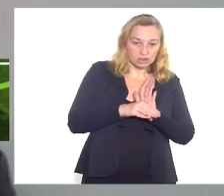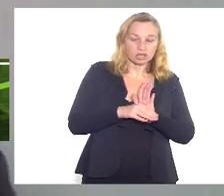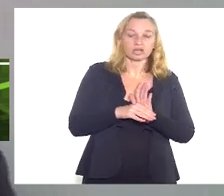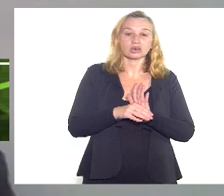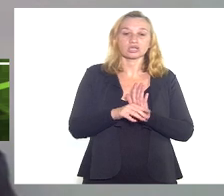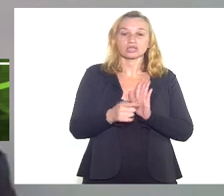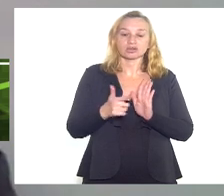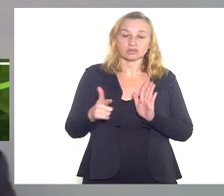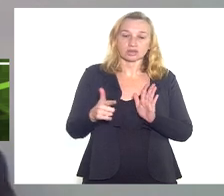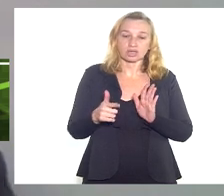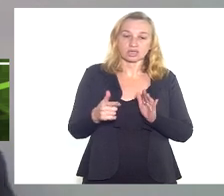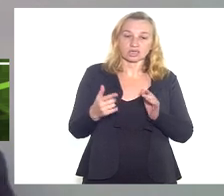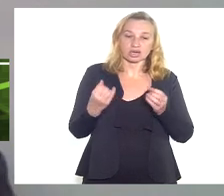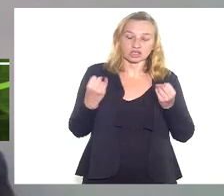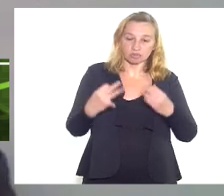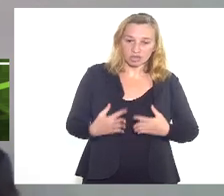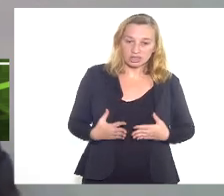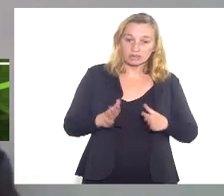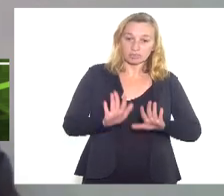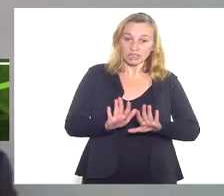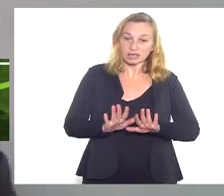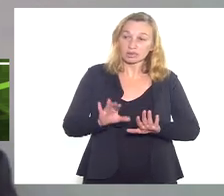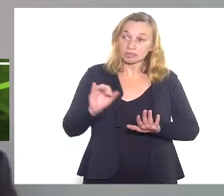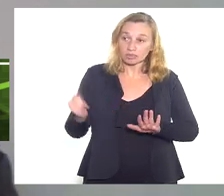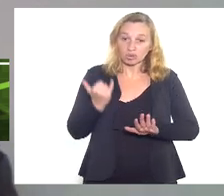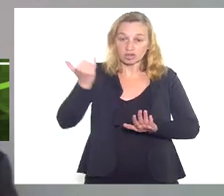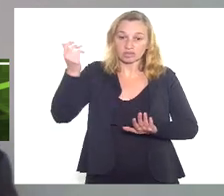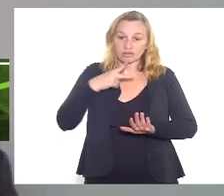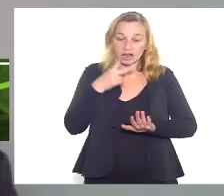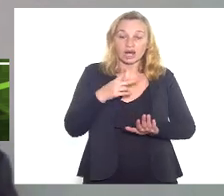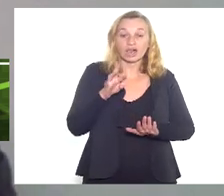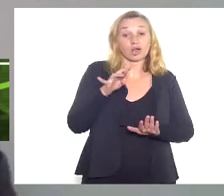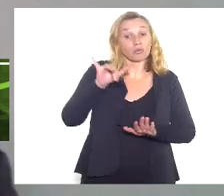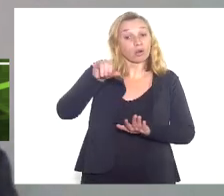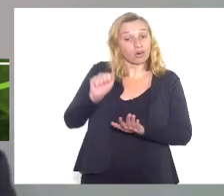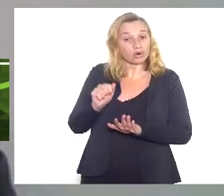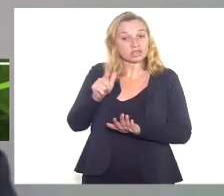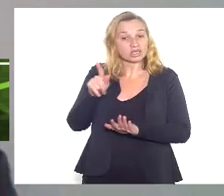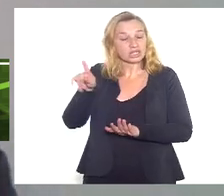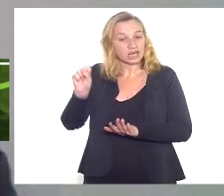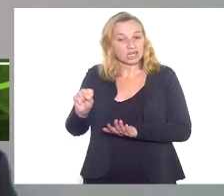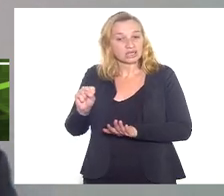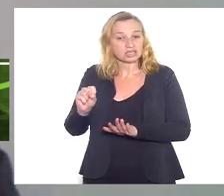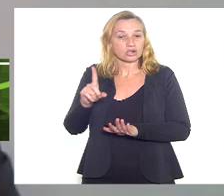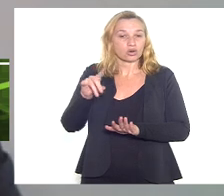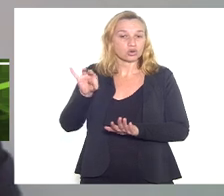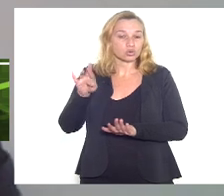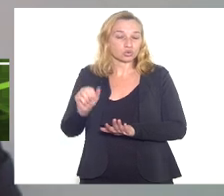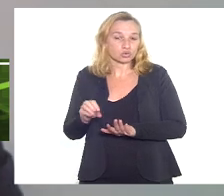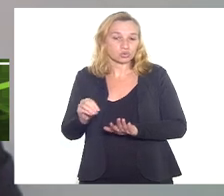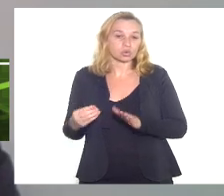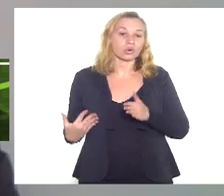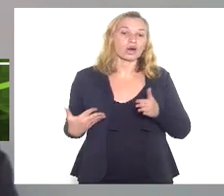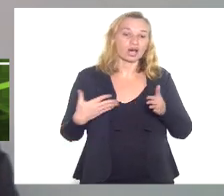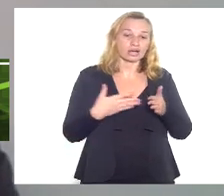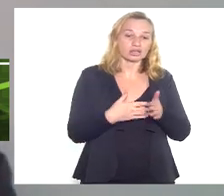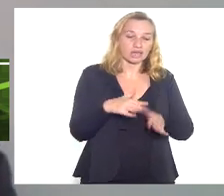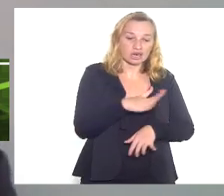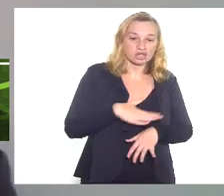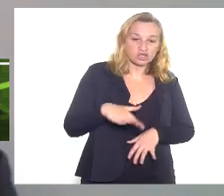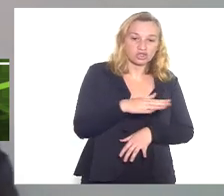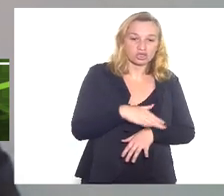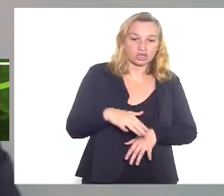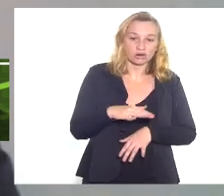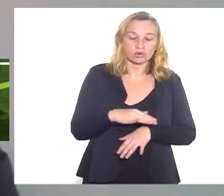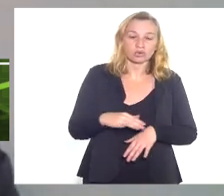de comercialidade, sempre importante frisar, seria uma rota por gasoduto até o Tecab, região de Cabiúnas, aqui no estado